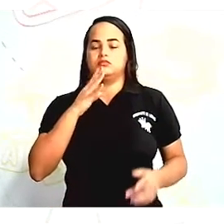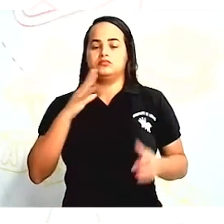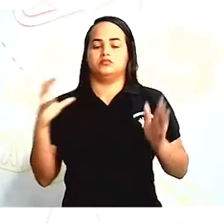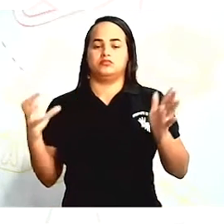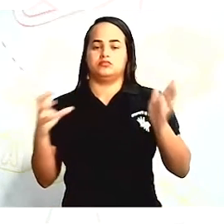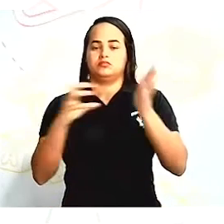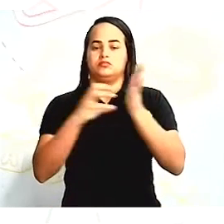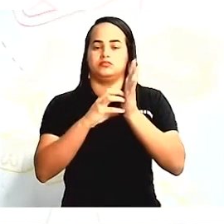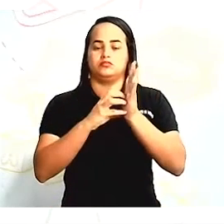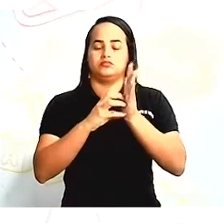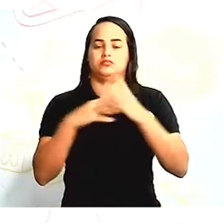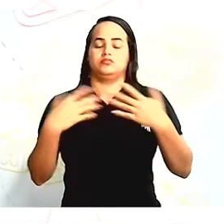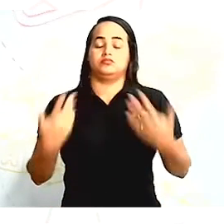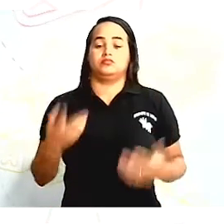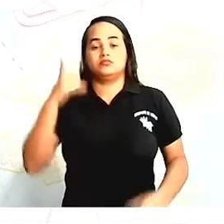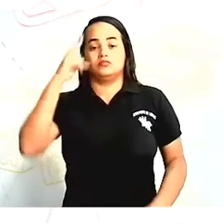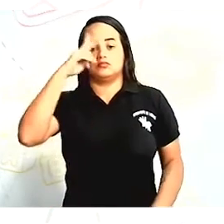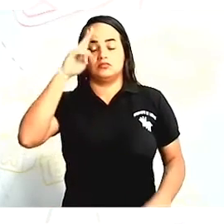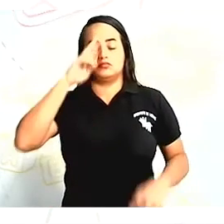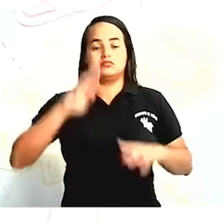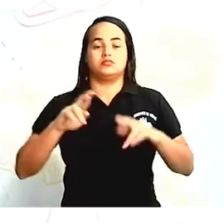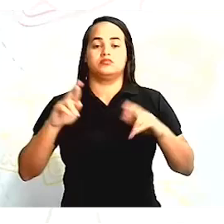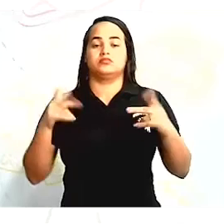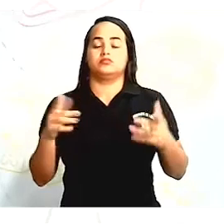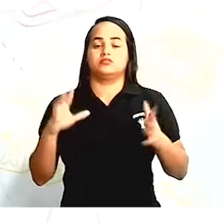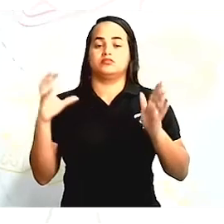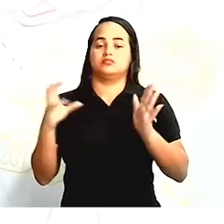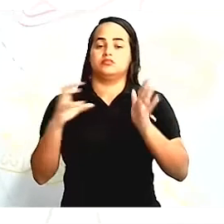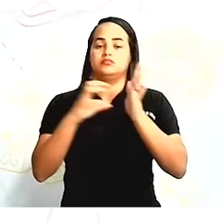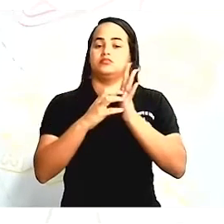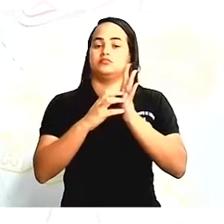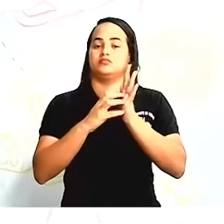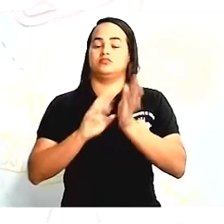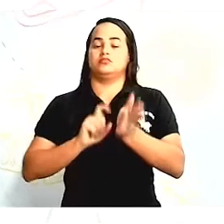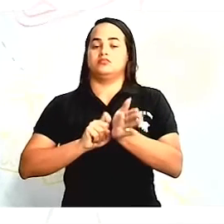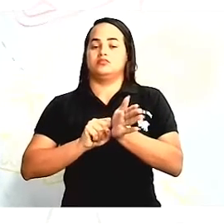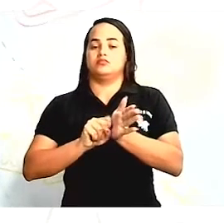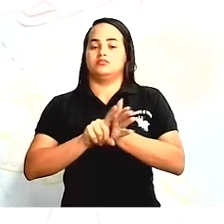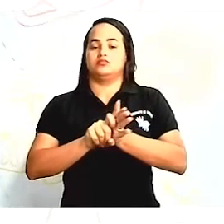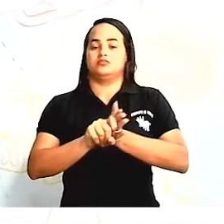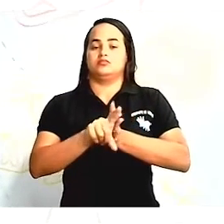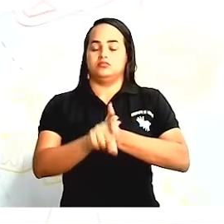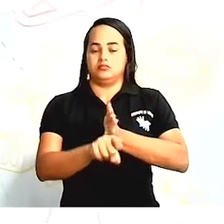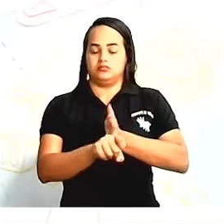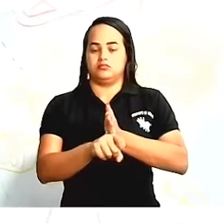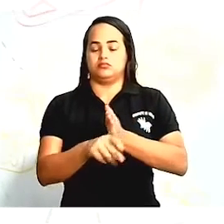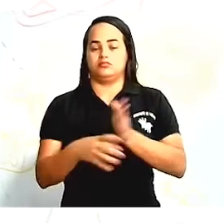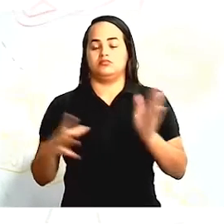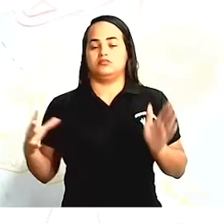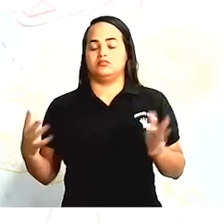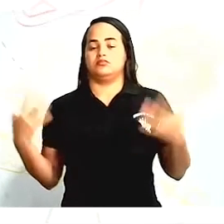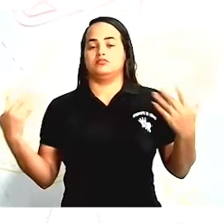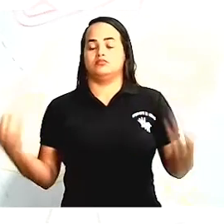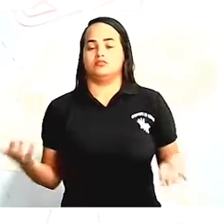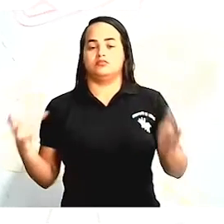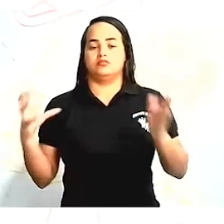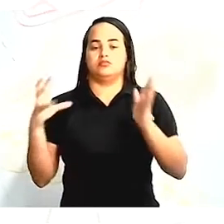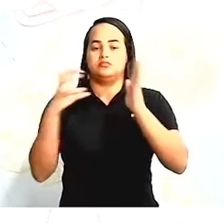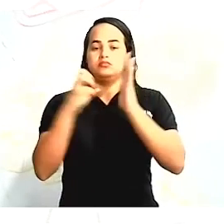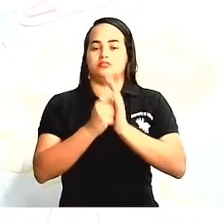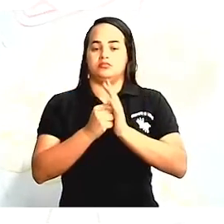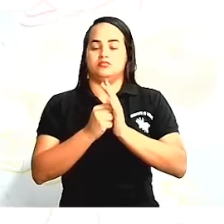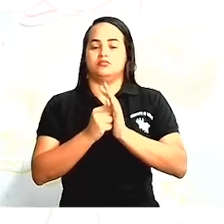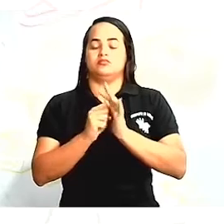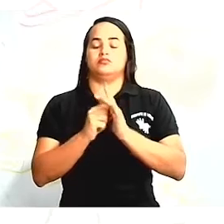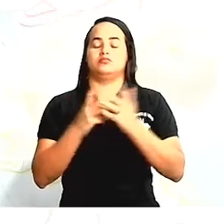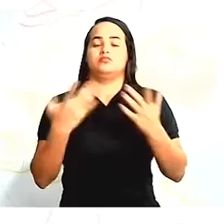certo? Então, ó, lembrando, a diferença é a seguinte: HIV é o vírus da imunodeficiência humana, enquanto a AIDS é